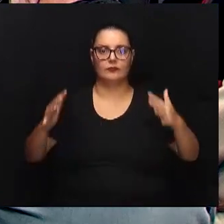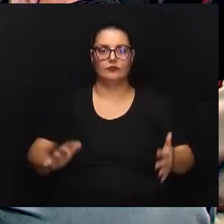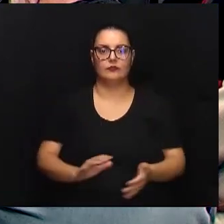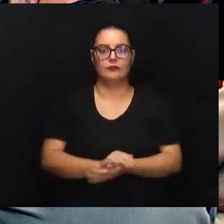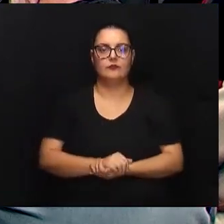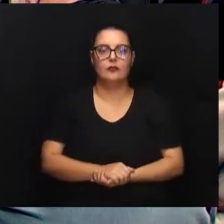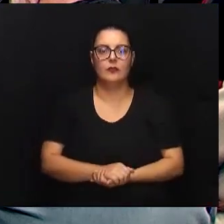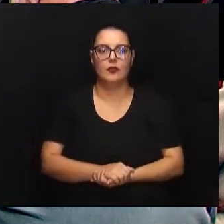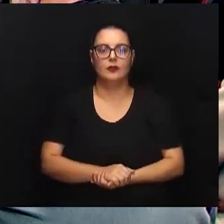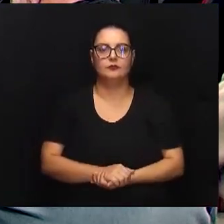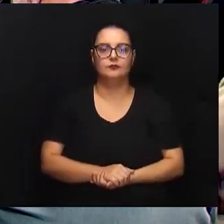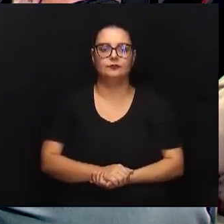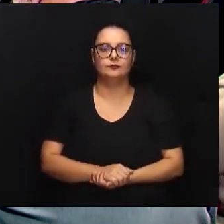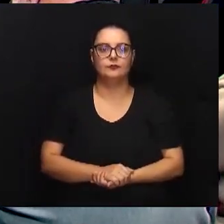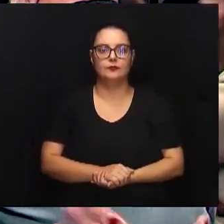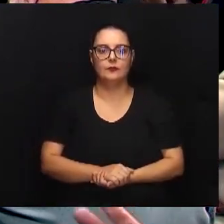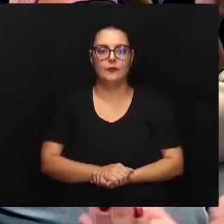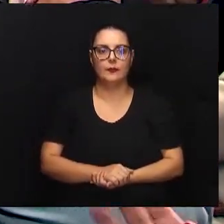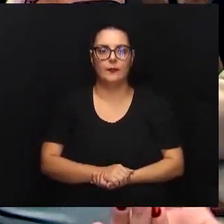Preconceito.